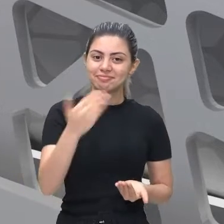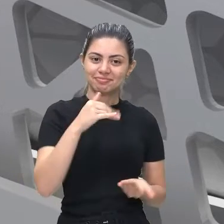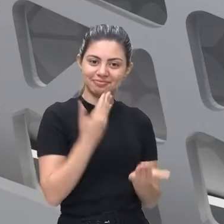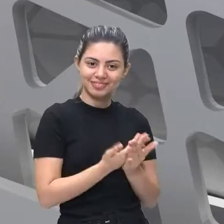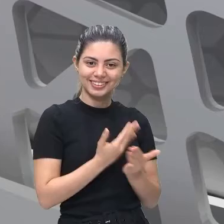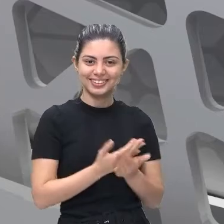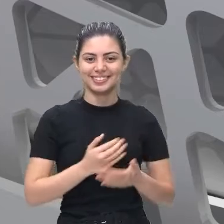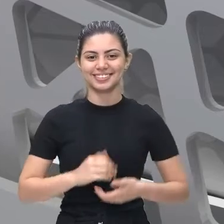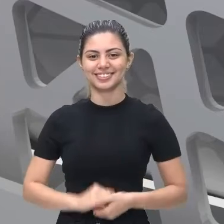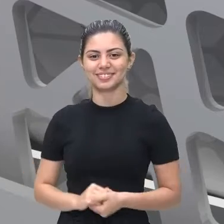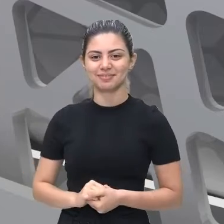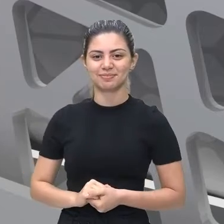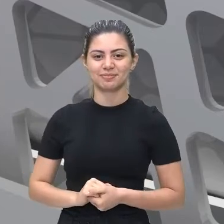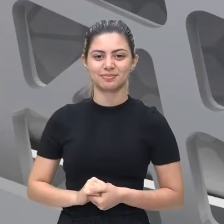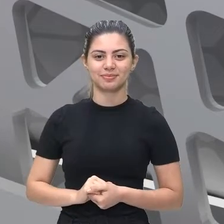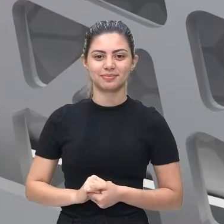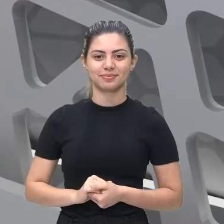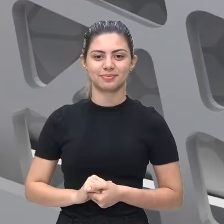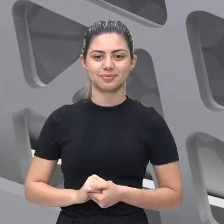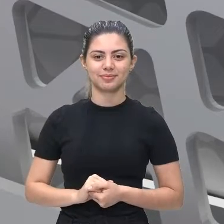para a aula, me segue!